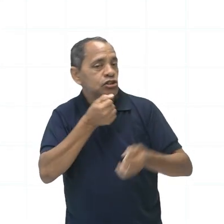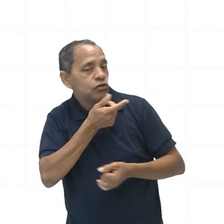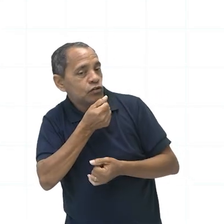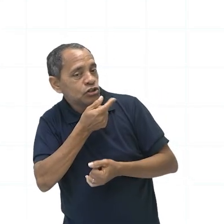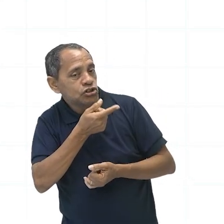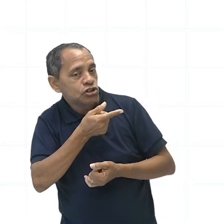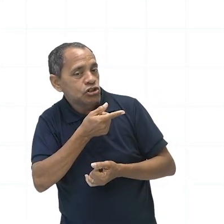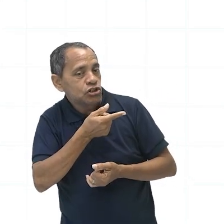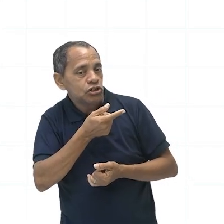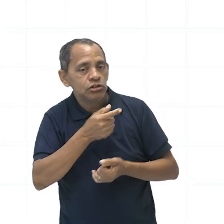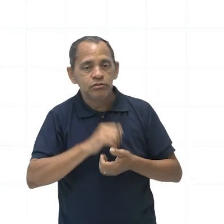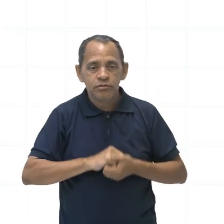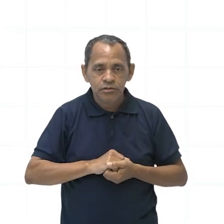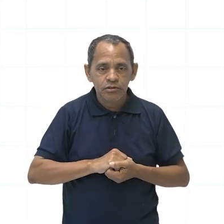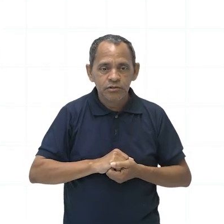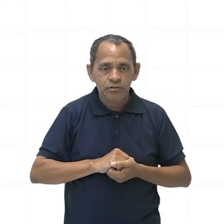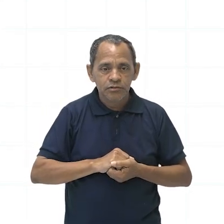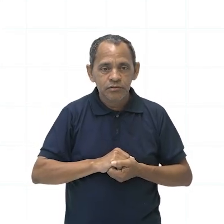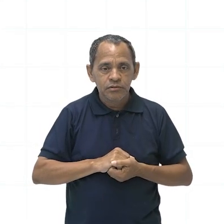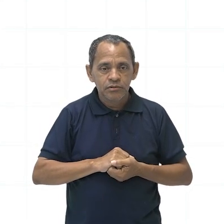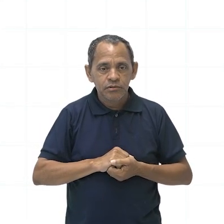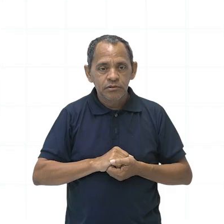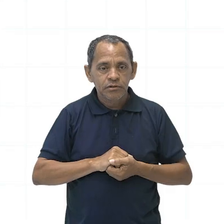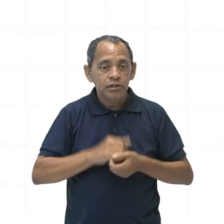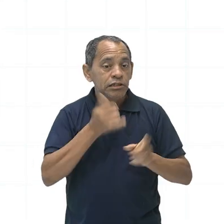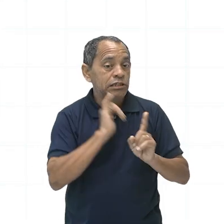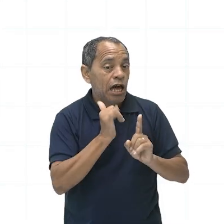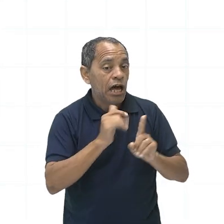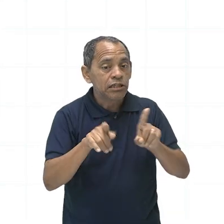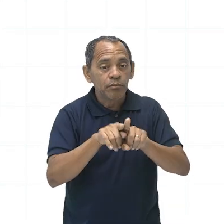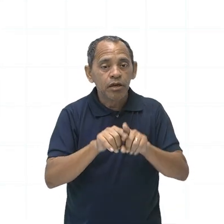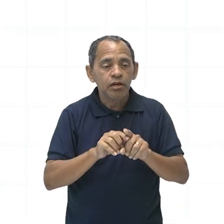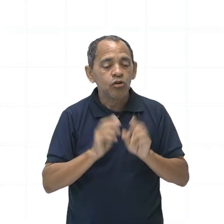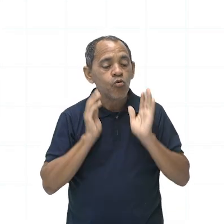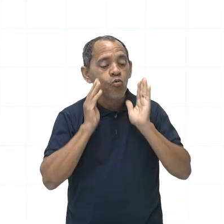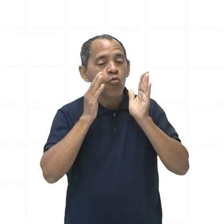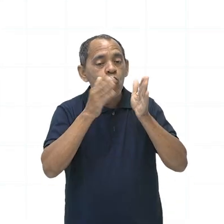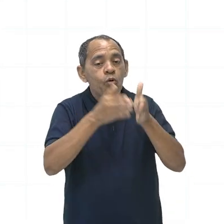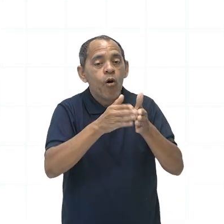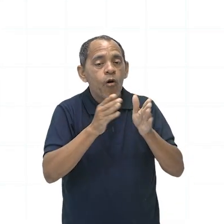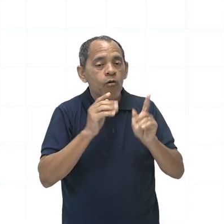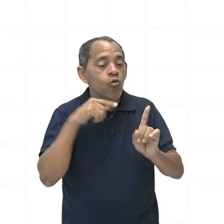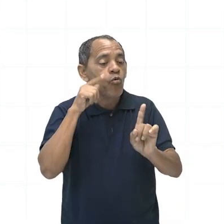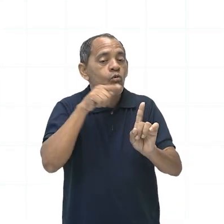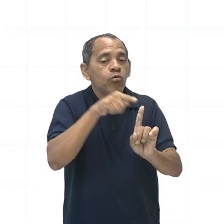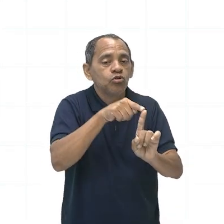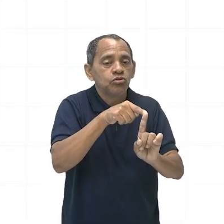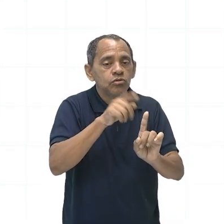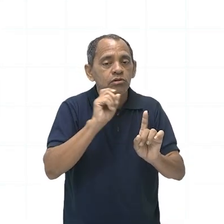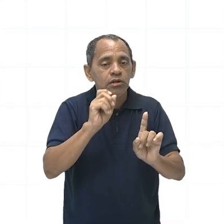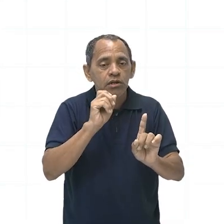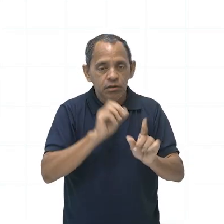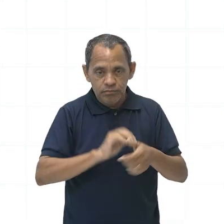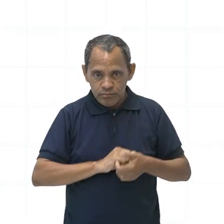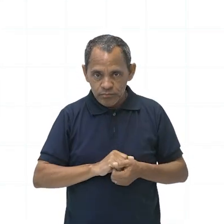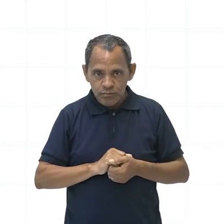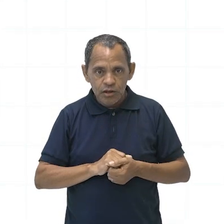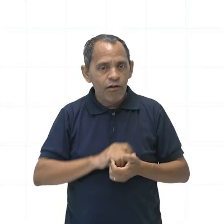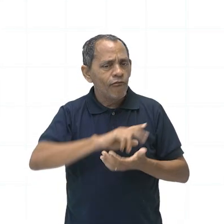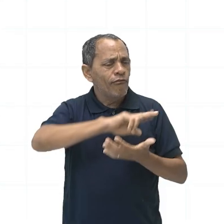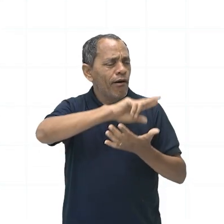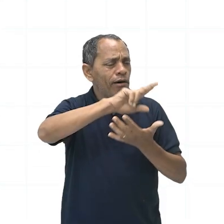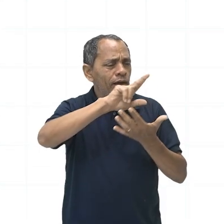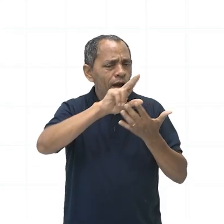humor, narrar um fato? E qual seria o público-alvo? Ora, o público-alvo de crônicas são os mais